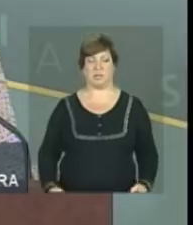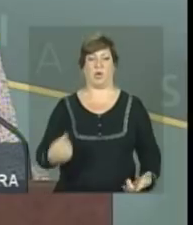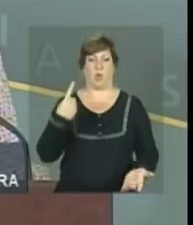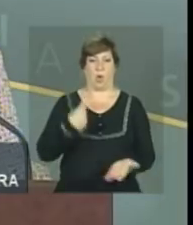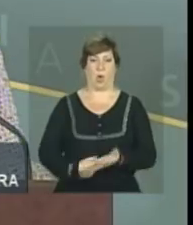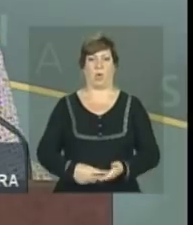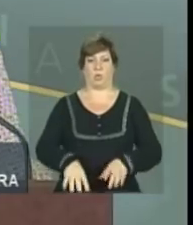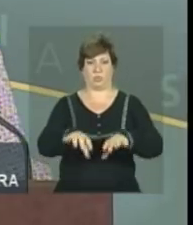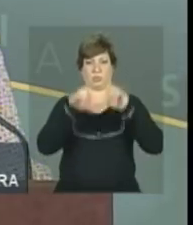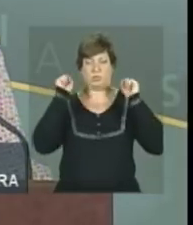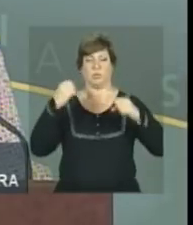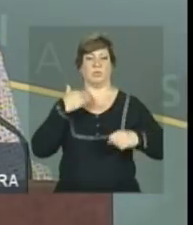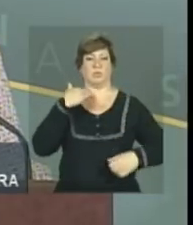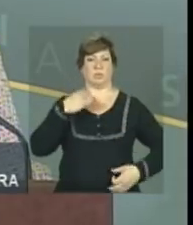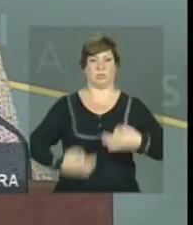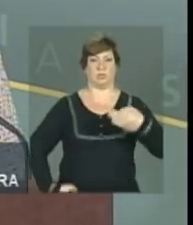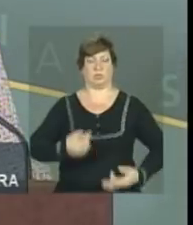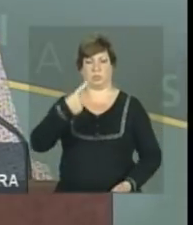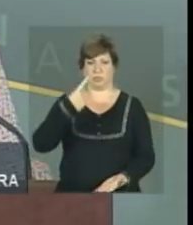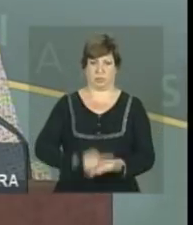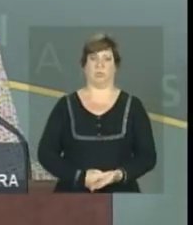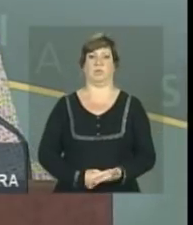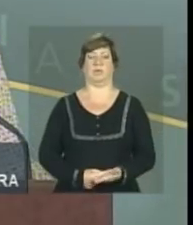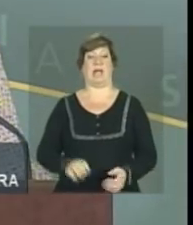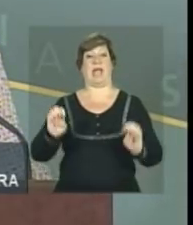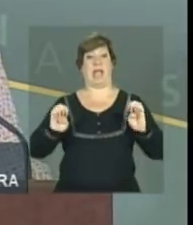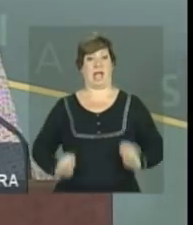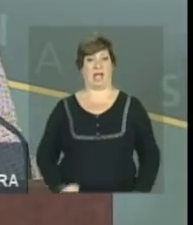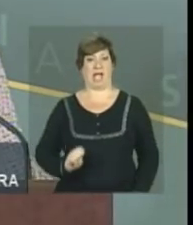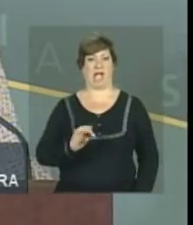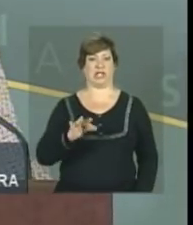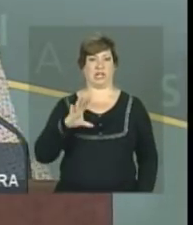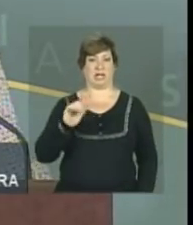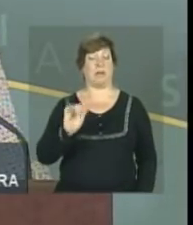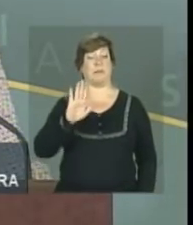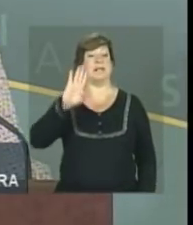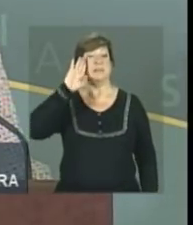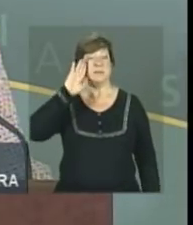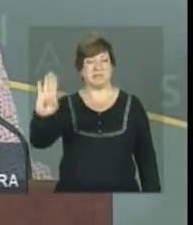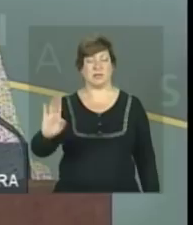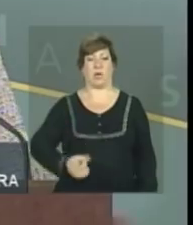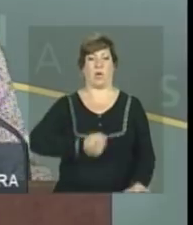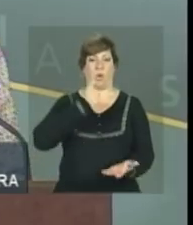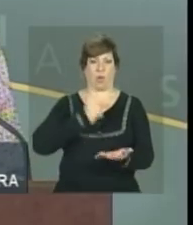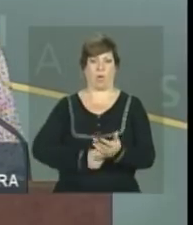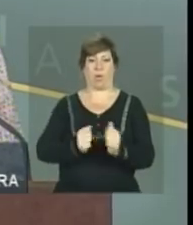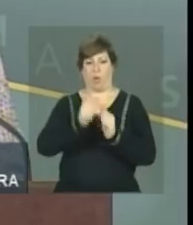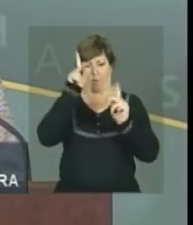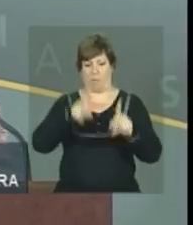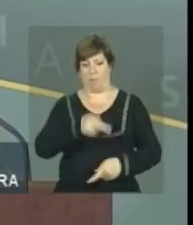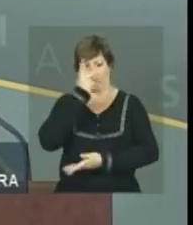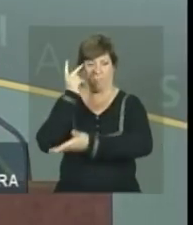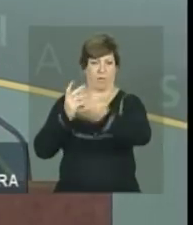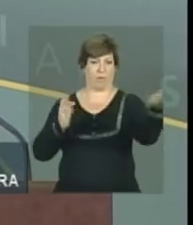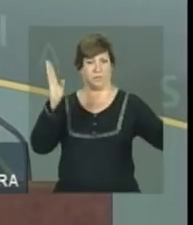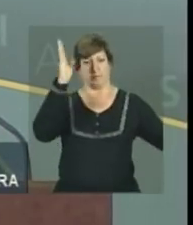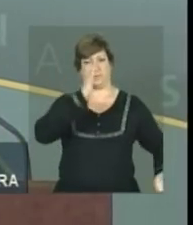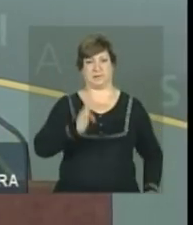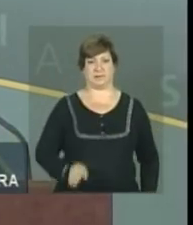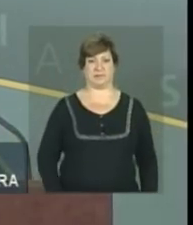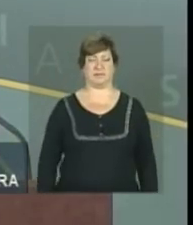justiça, compromisso com a ética, mas, sobretudo, compromisso com o povo brasileiro.